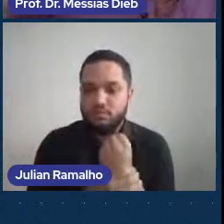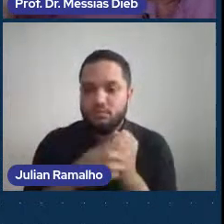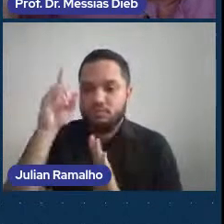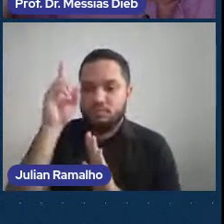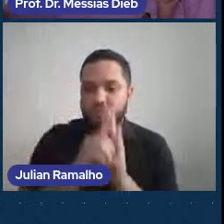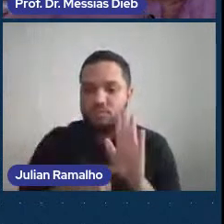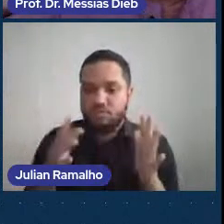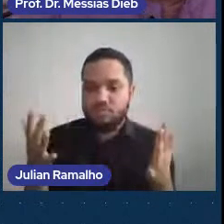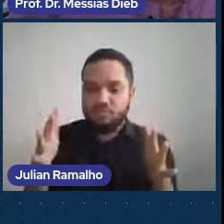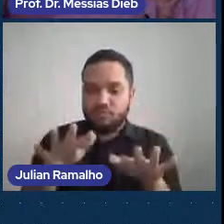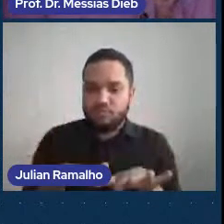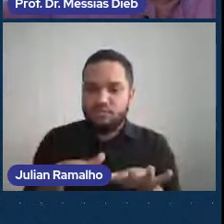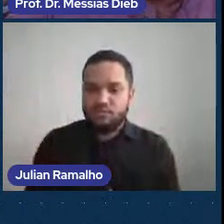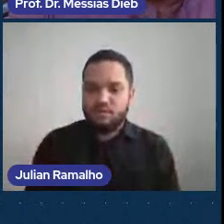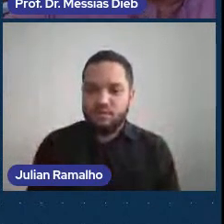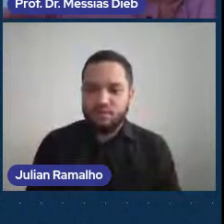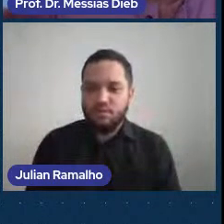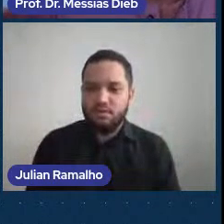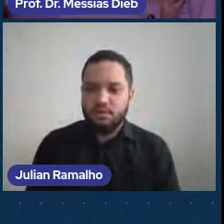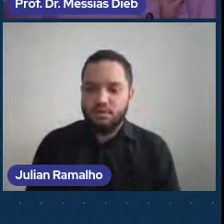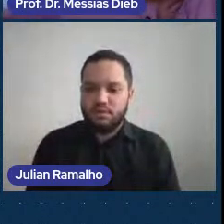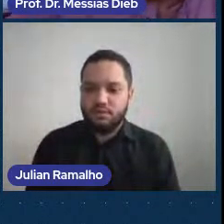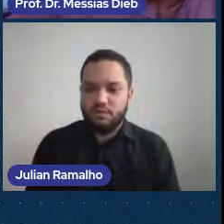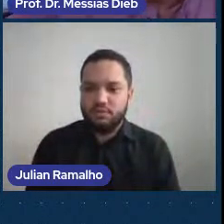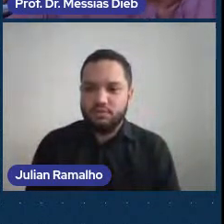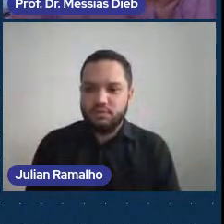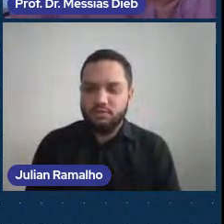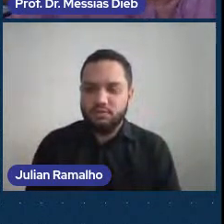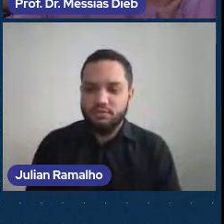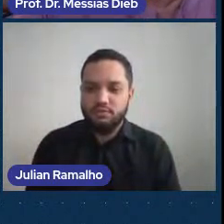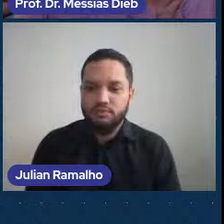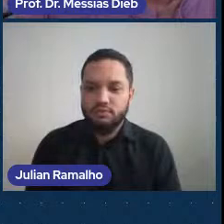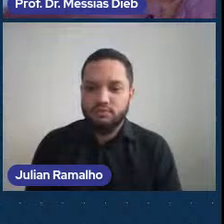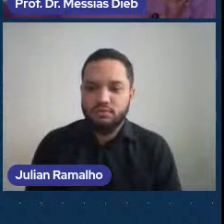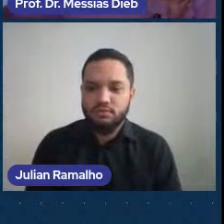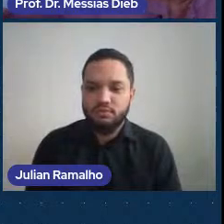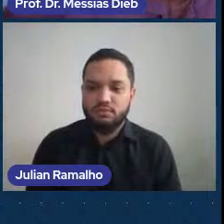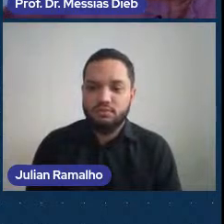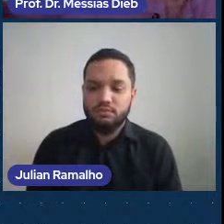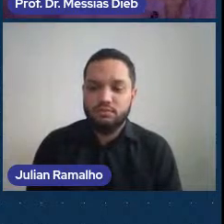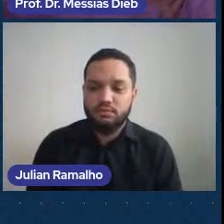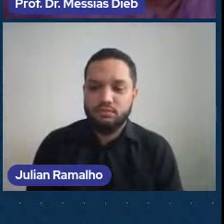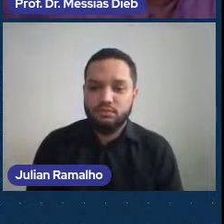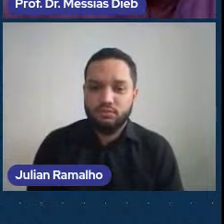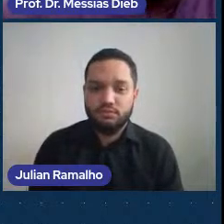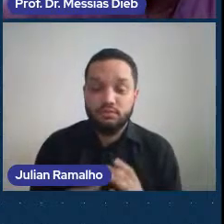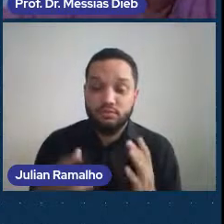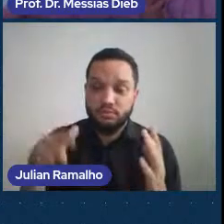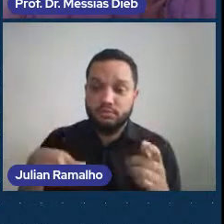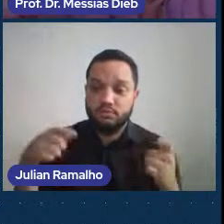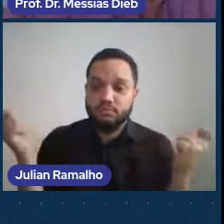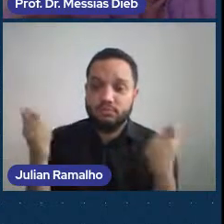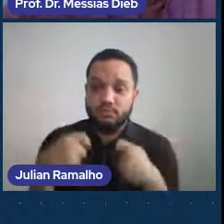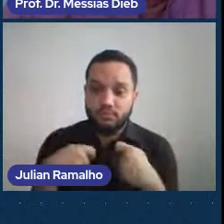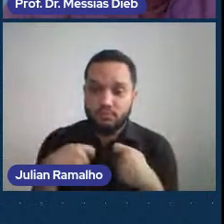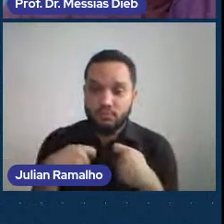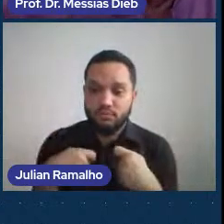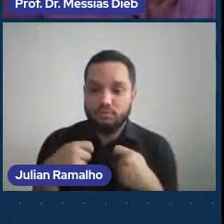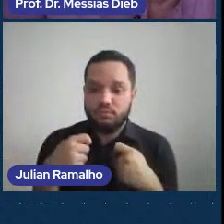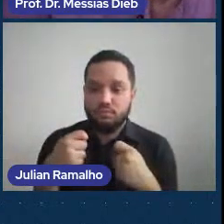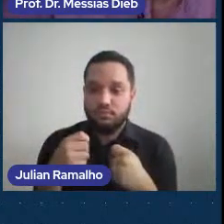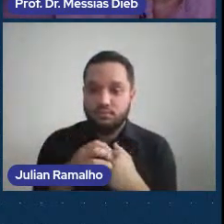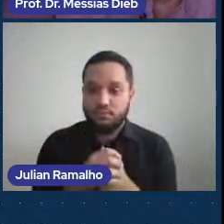Então, são só possibilidades que eu levanto como sendo, ó, é possível que com os resultados